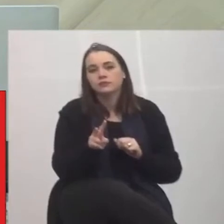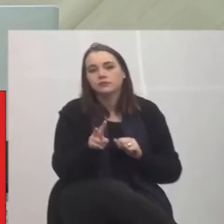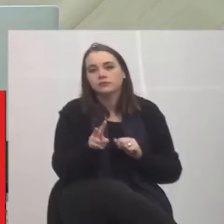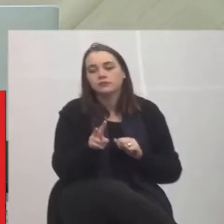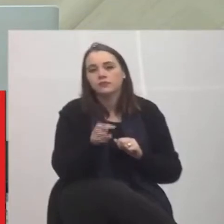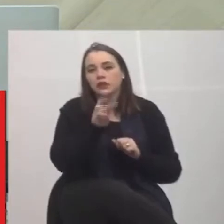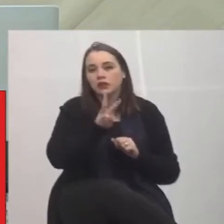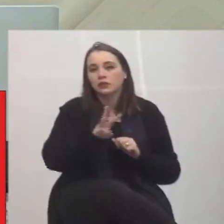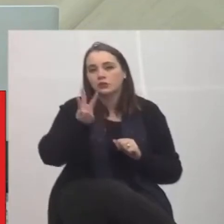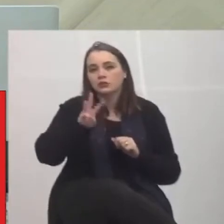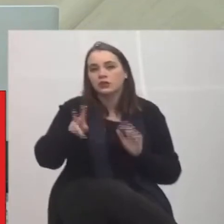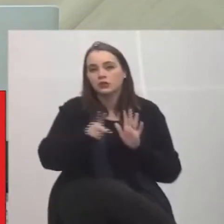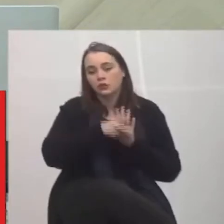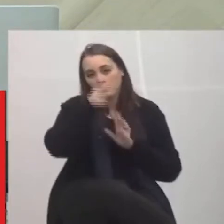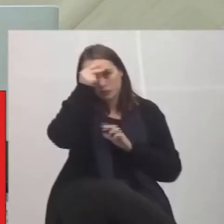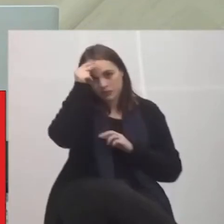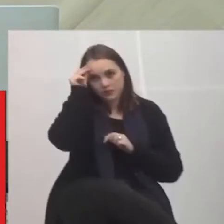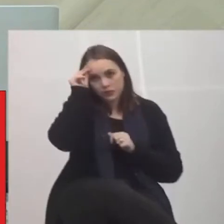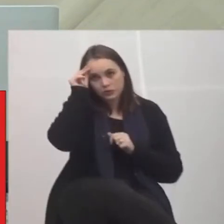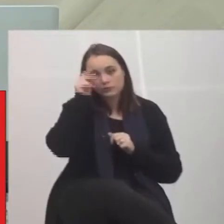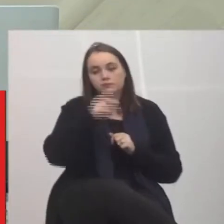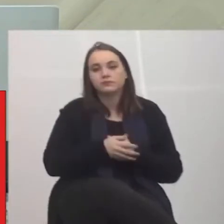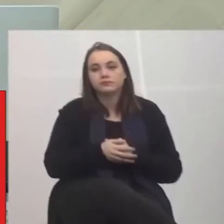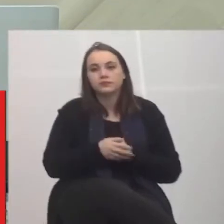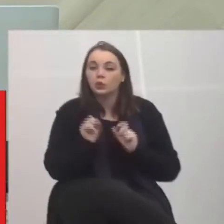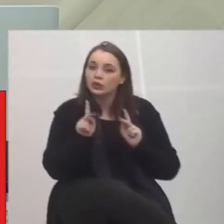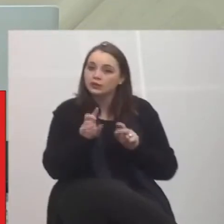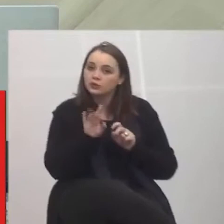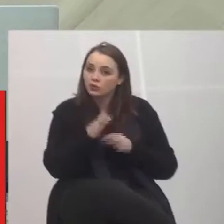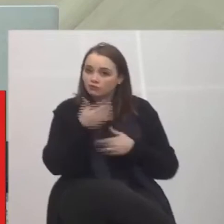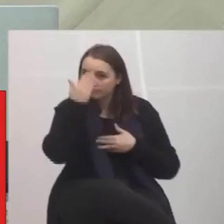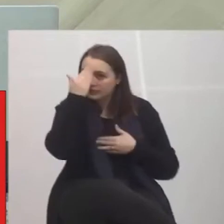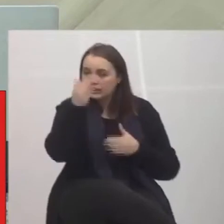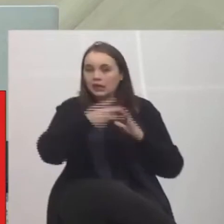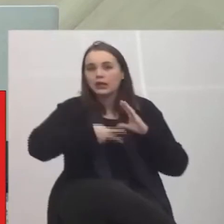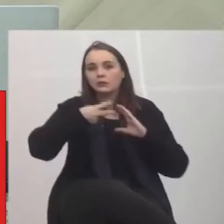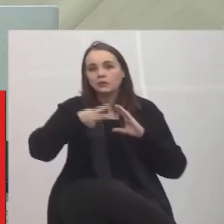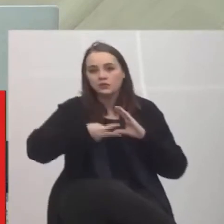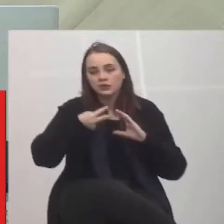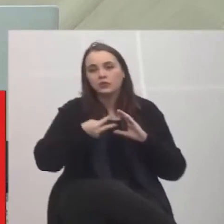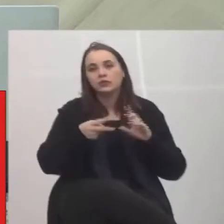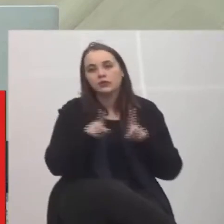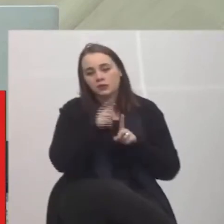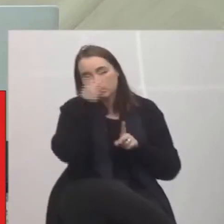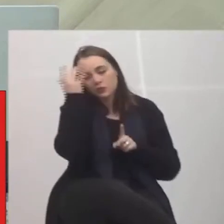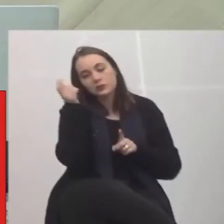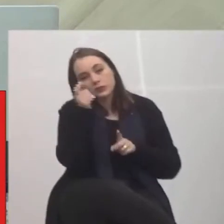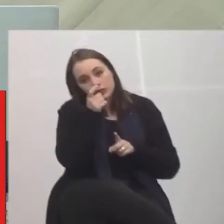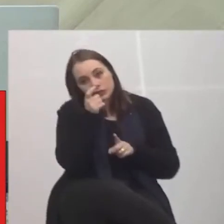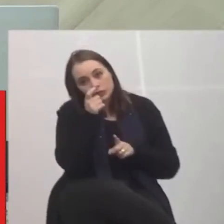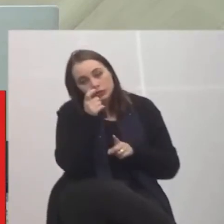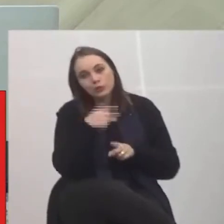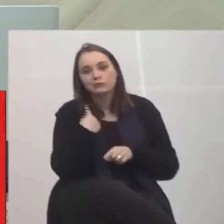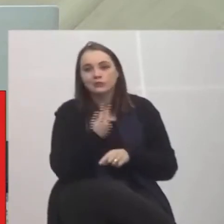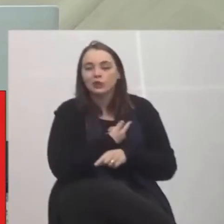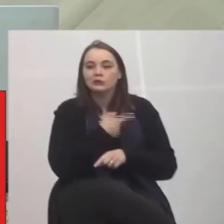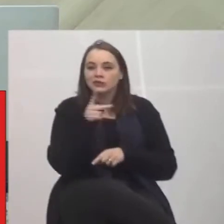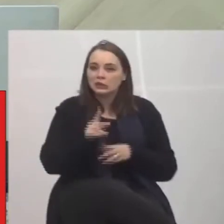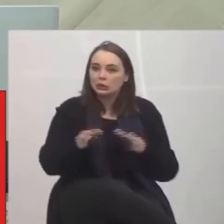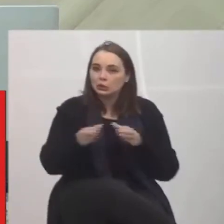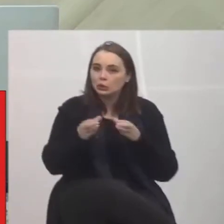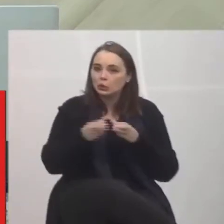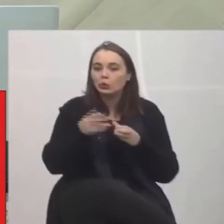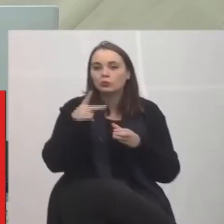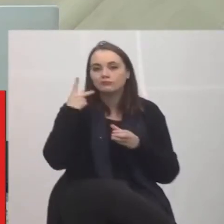no site da Prefeitura. Ok, então seria isso. Agradecer à Câmara de Vereadores, aqueles que nos acompanham e a nossa presidente da comissão,